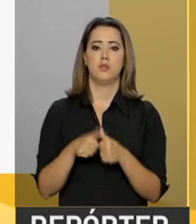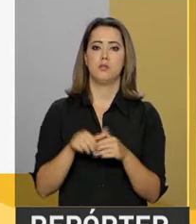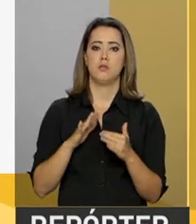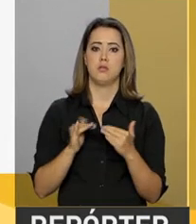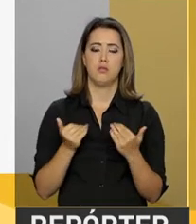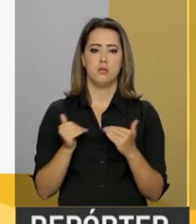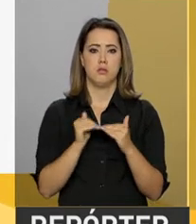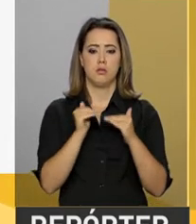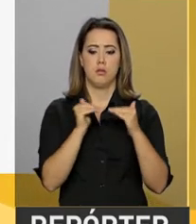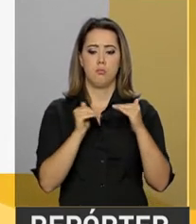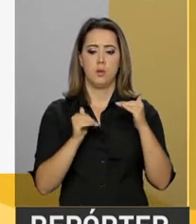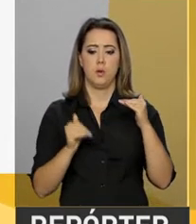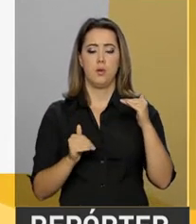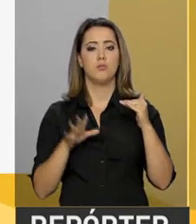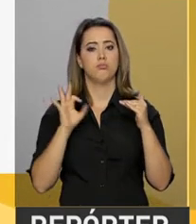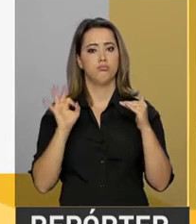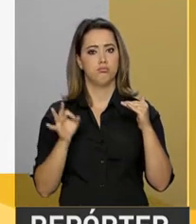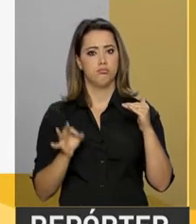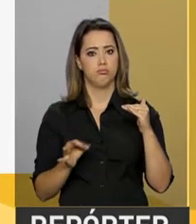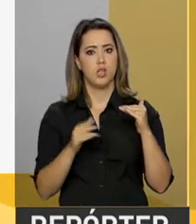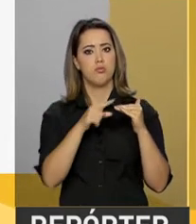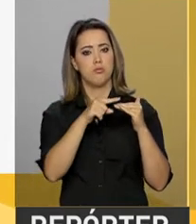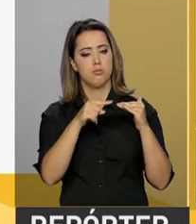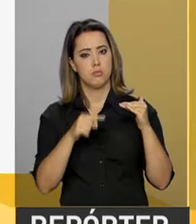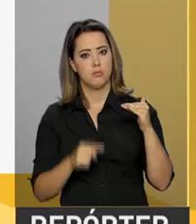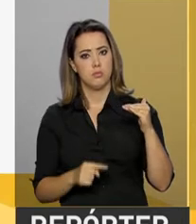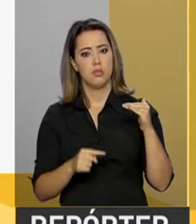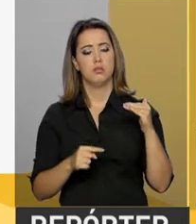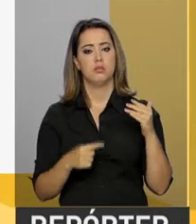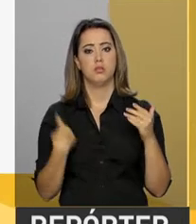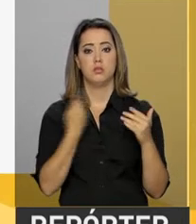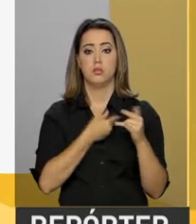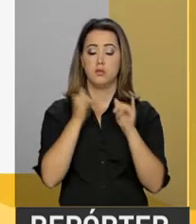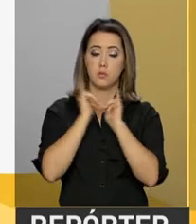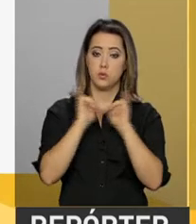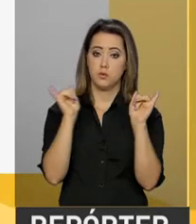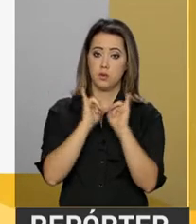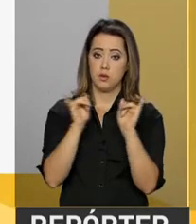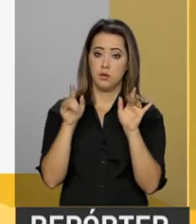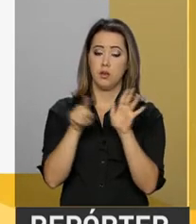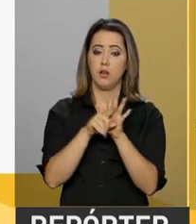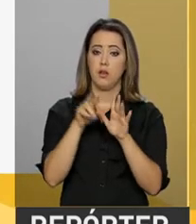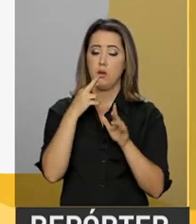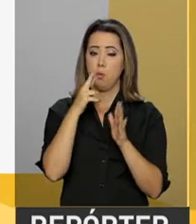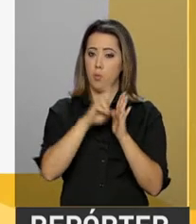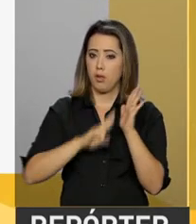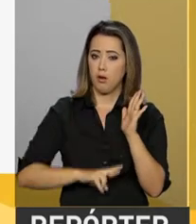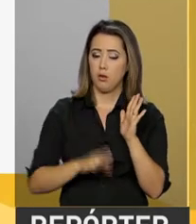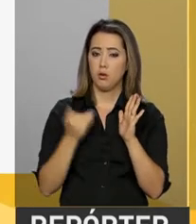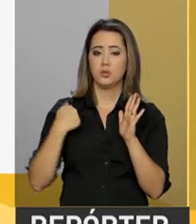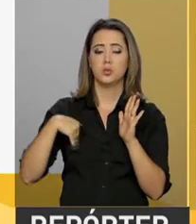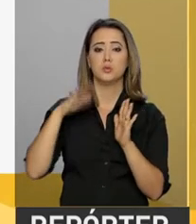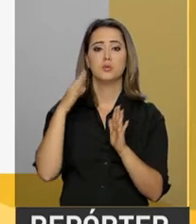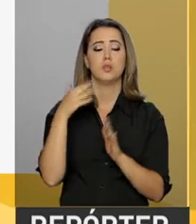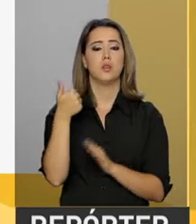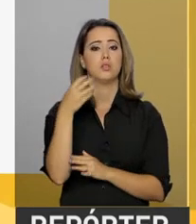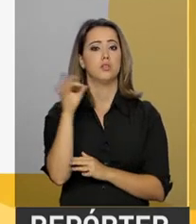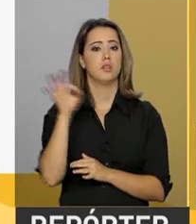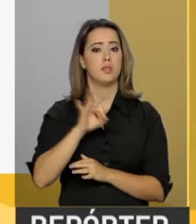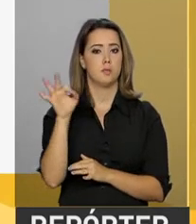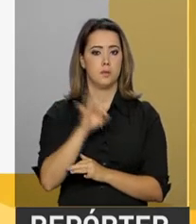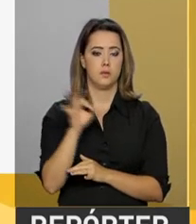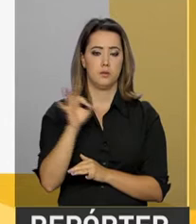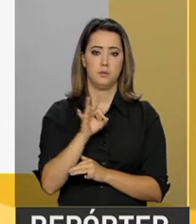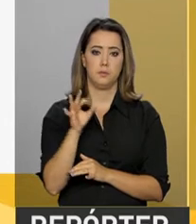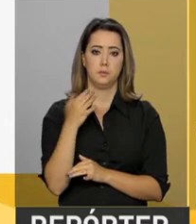com uma queda em termos reais inclusive nós vamos divulgar em breve um relatório de aproximadamente 10%